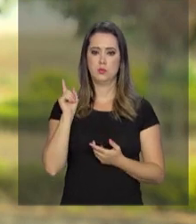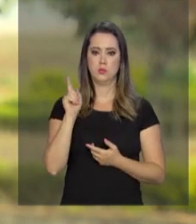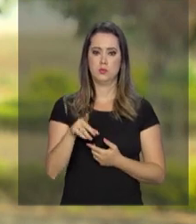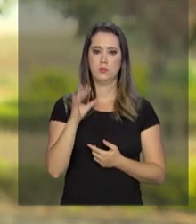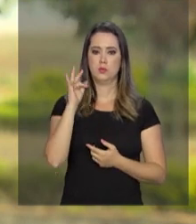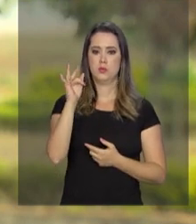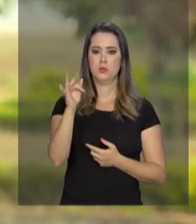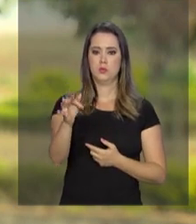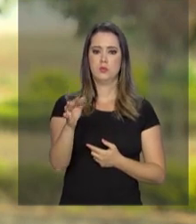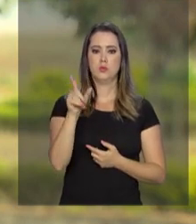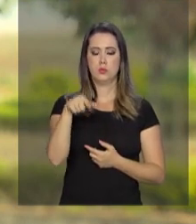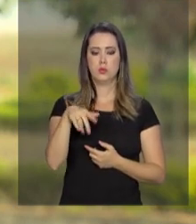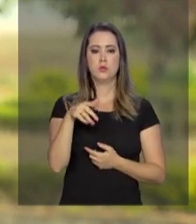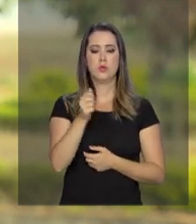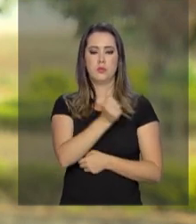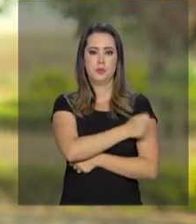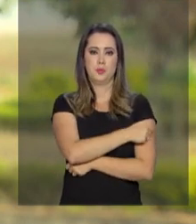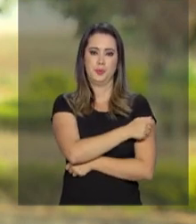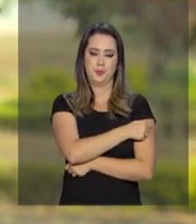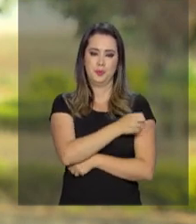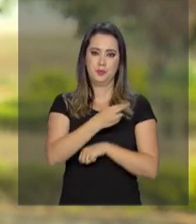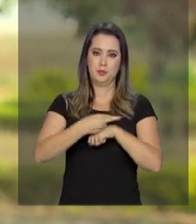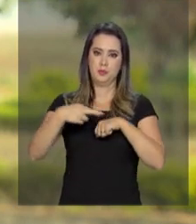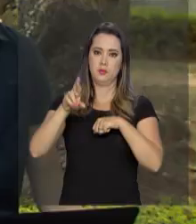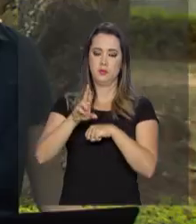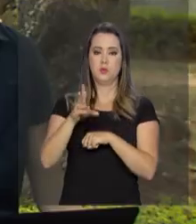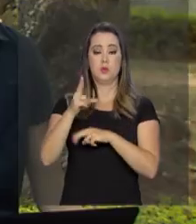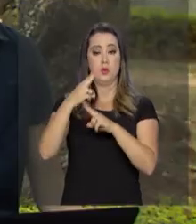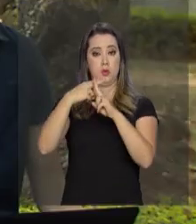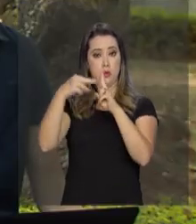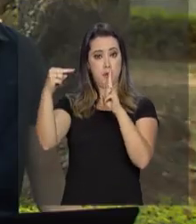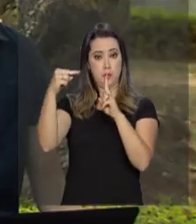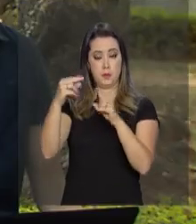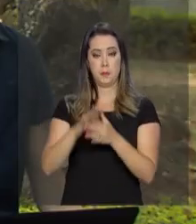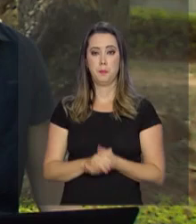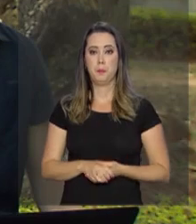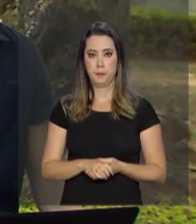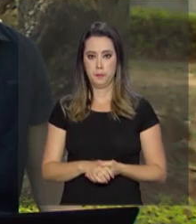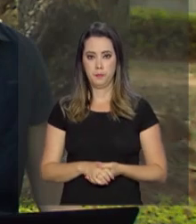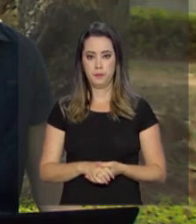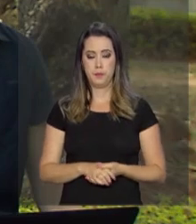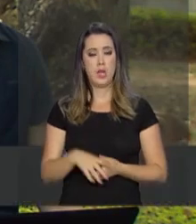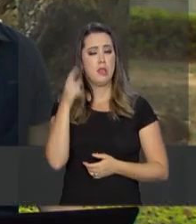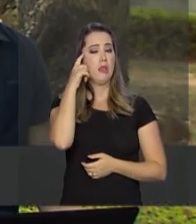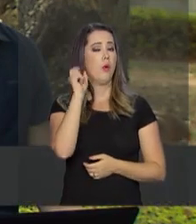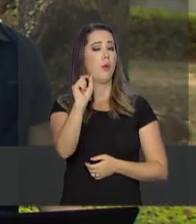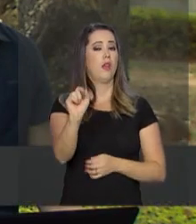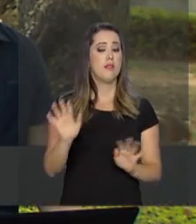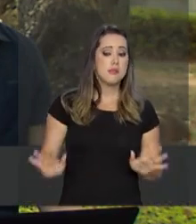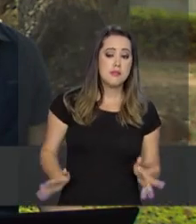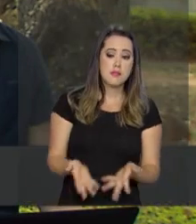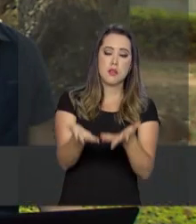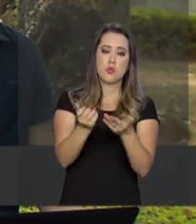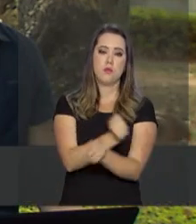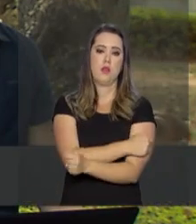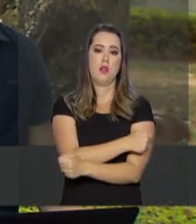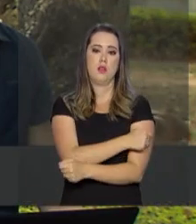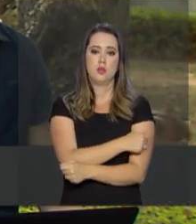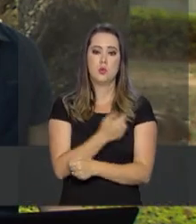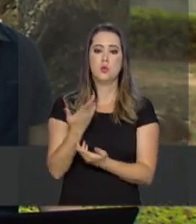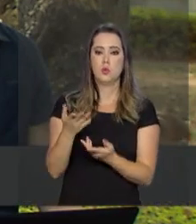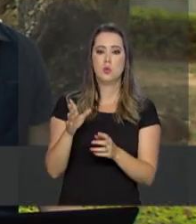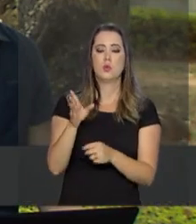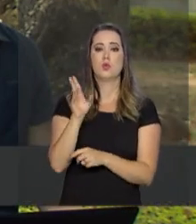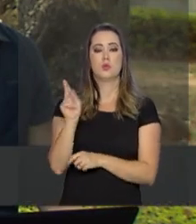futuramente ser um aluno doutorando da universidade de brasília a idéia é incentivar alunos como aurélio professores e